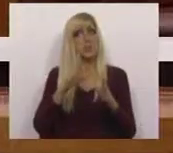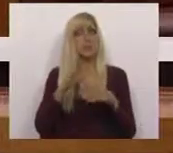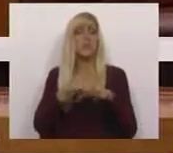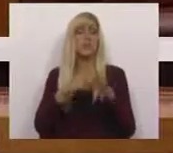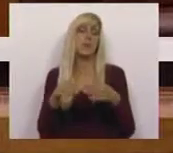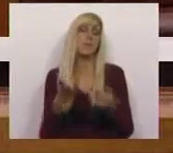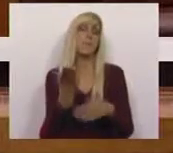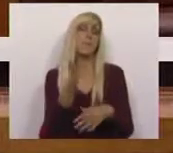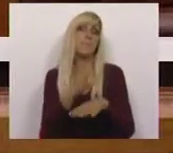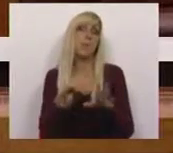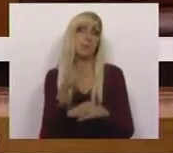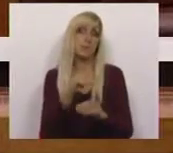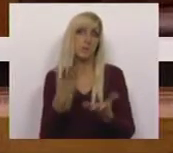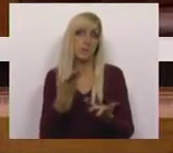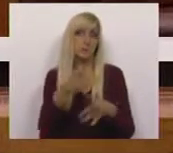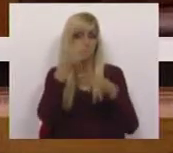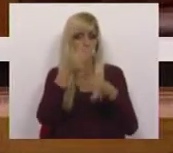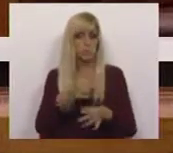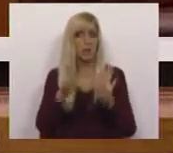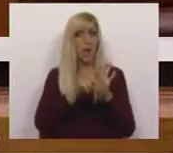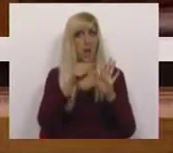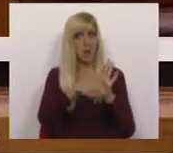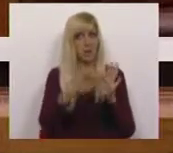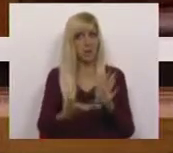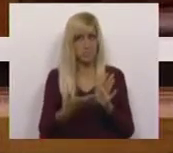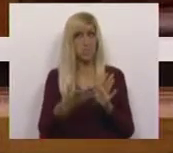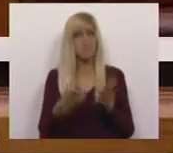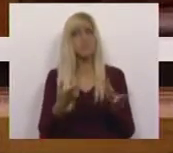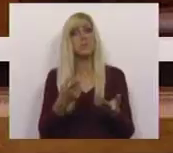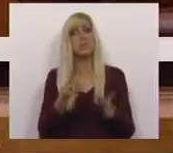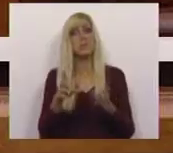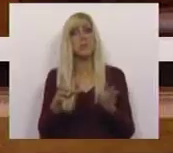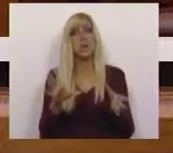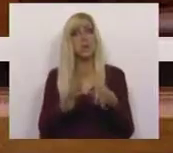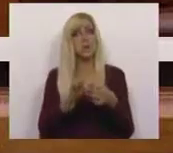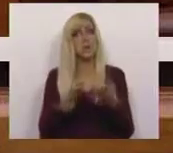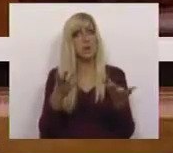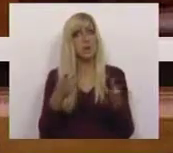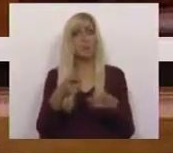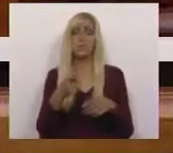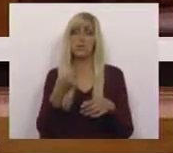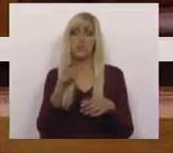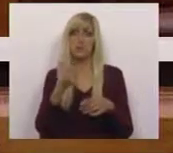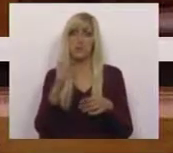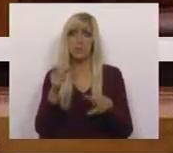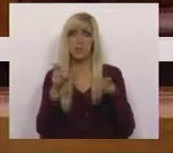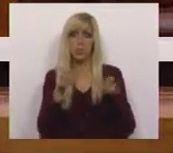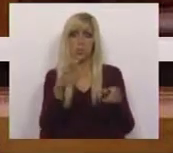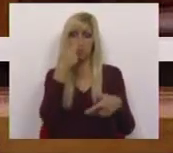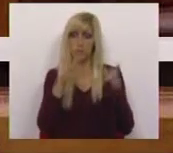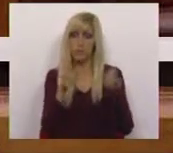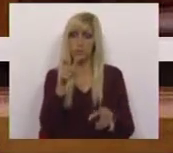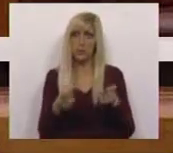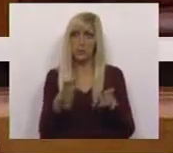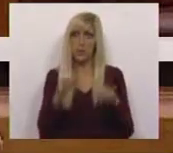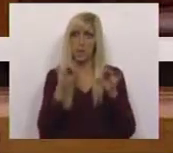longe e gerar condições para o cumprimento da lei no que se refere à generalização da esterilização para controlo populacional de